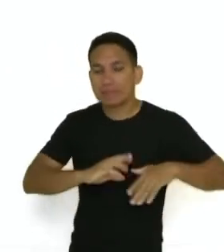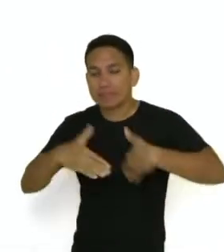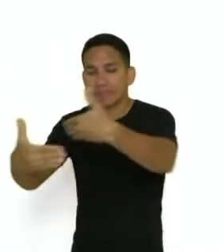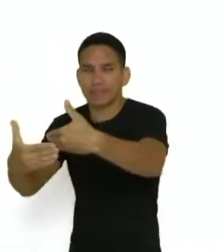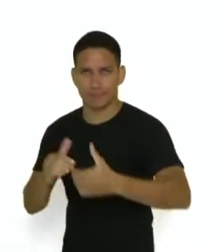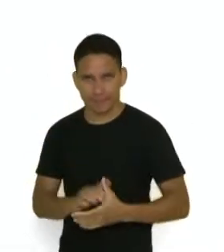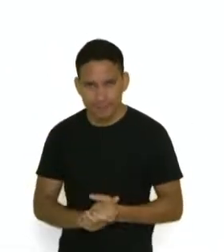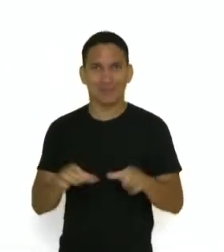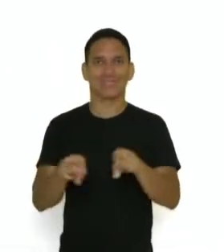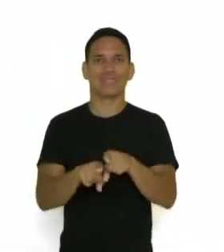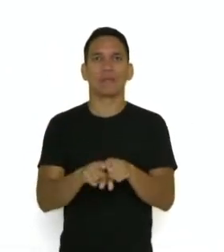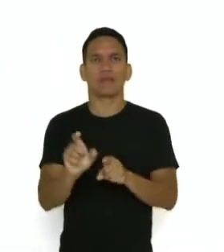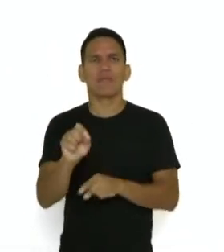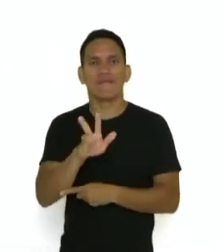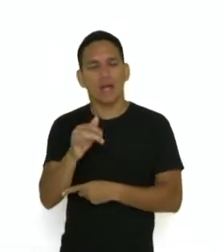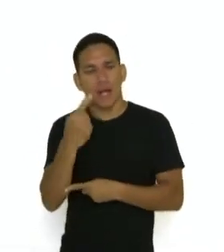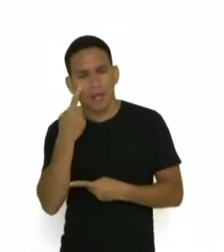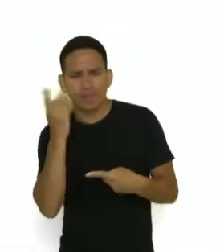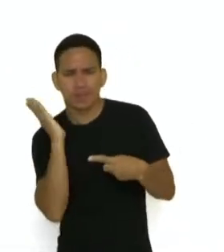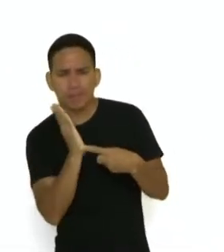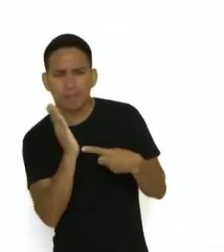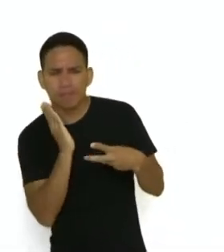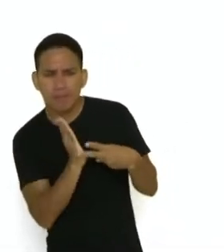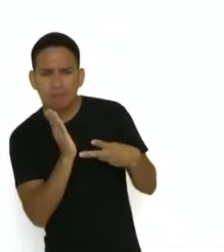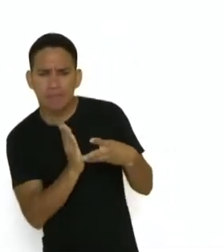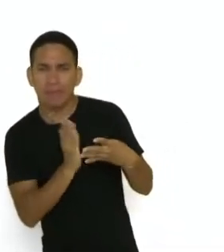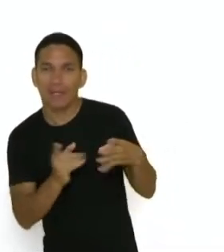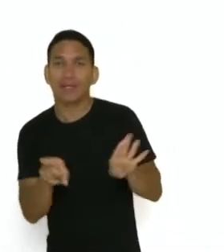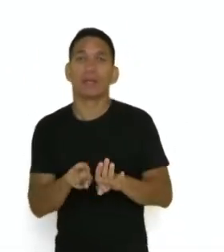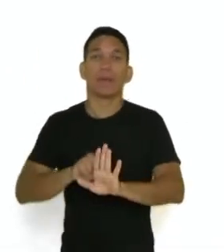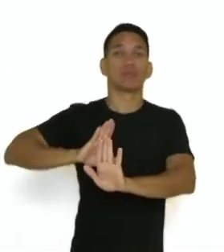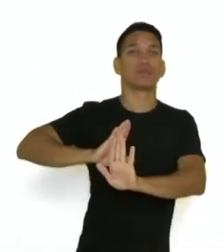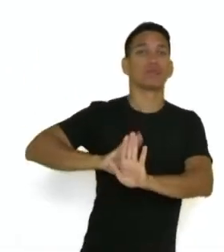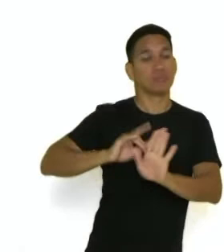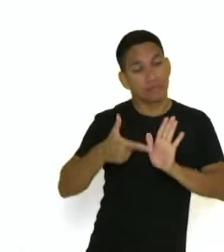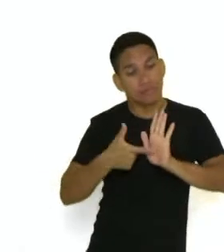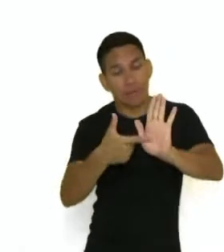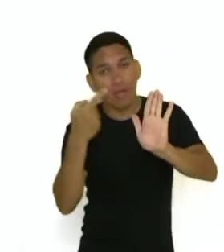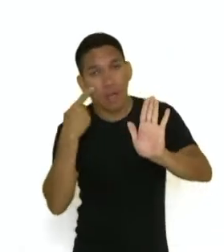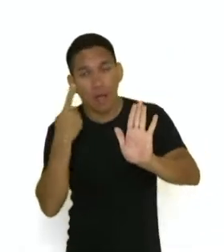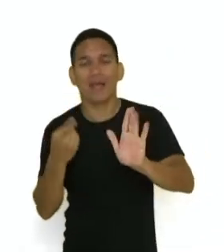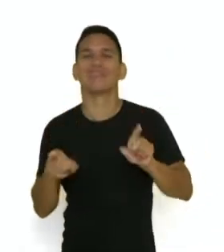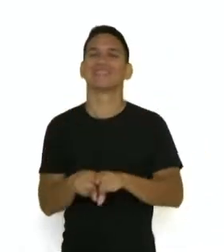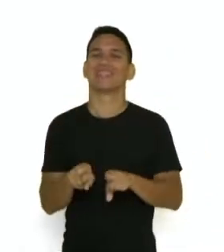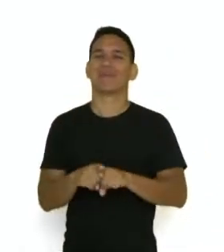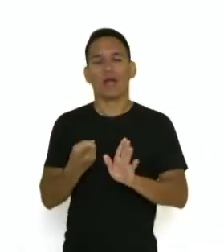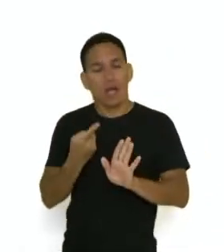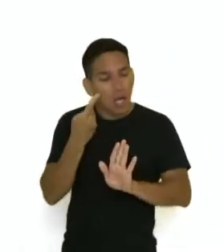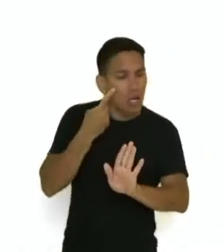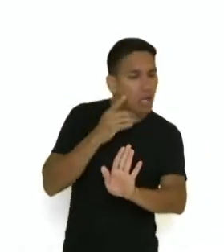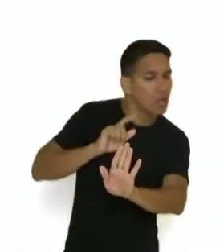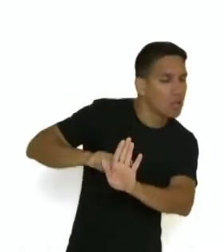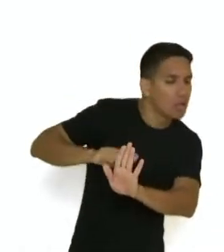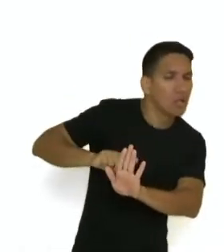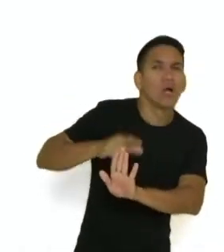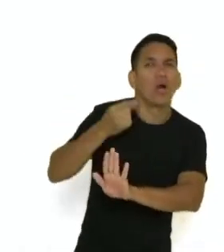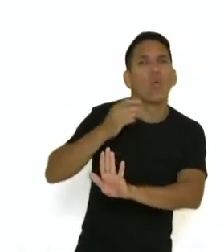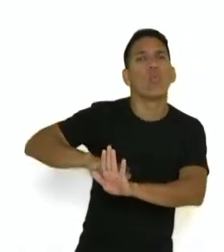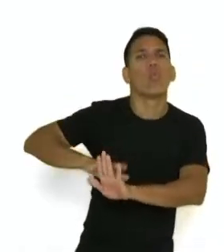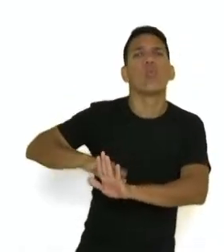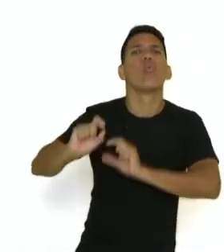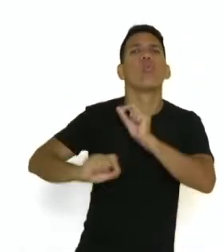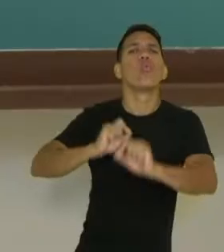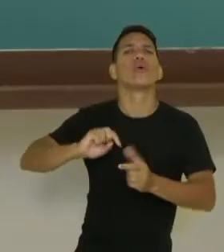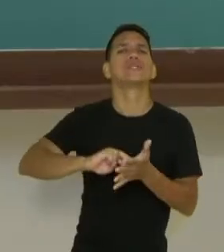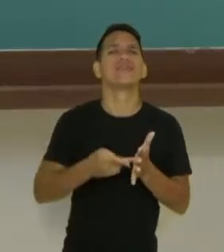Também vamos localizar informações explícitas e inferir informações implícitas. Para nós entrarmos